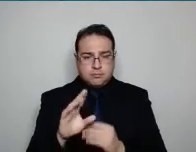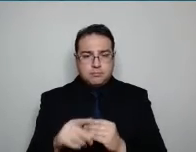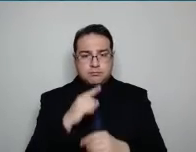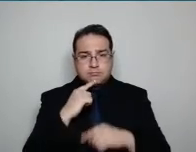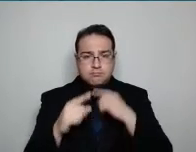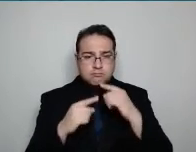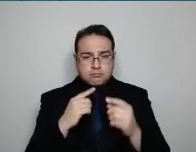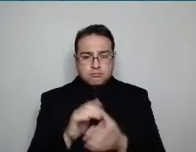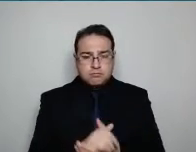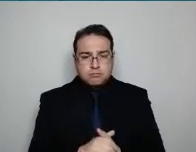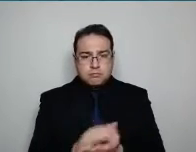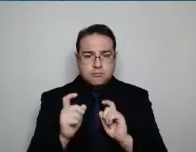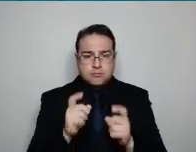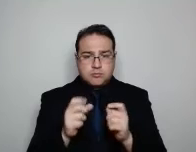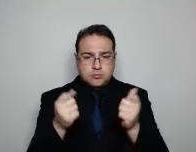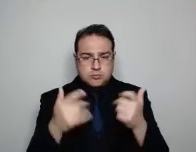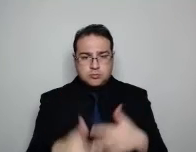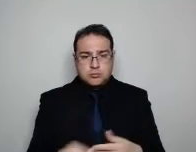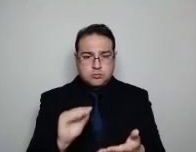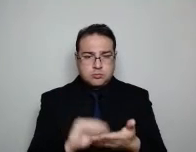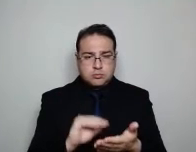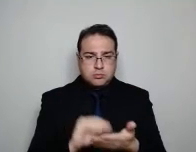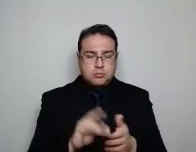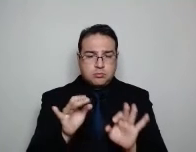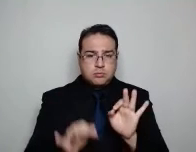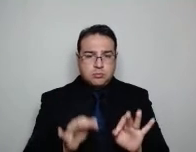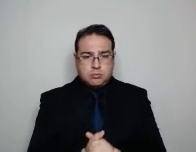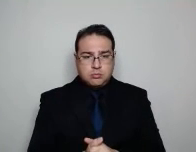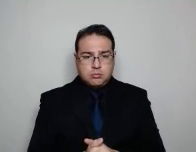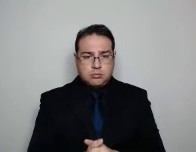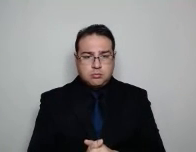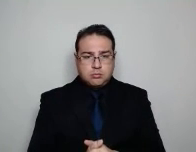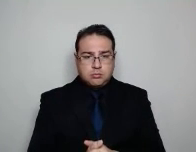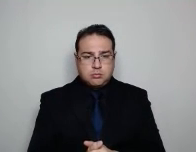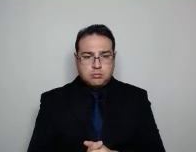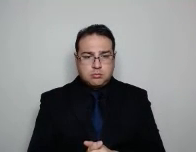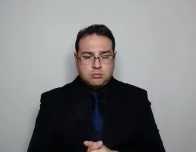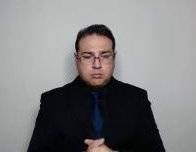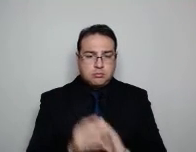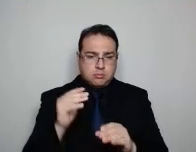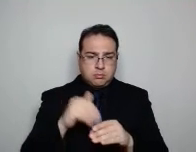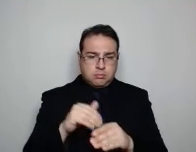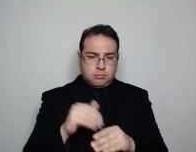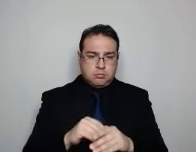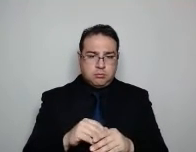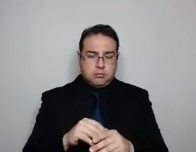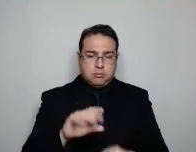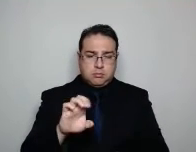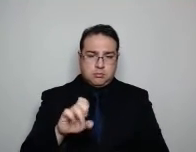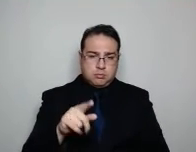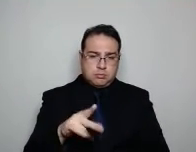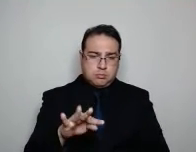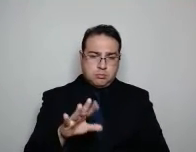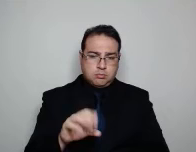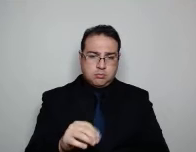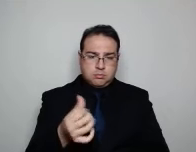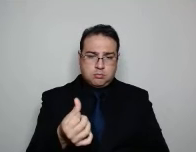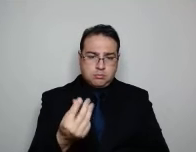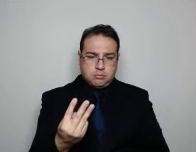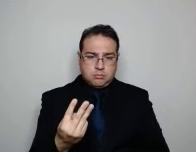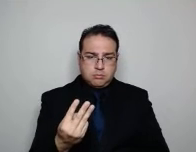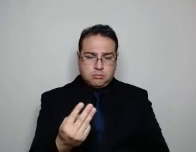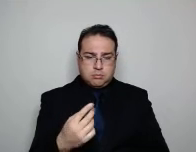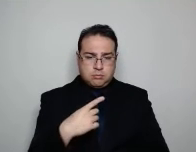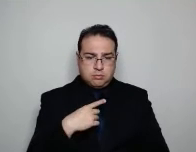ficou pendente o julgamento do o voto do desembargador expedito no número de ordem 63. Ah, certo. Do